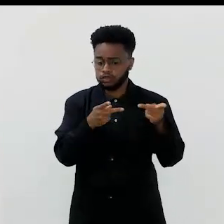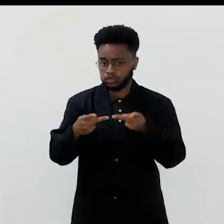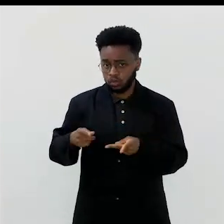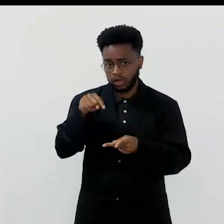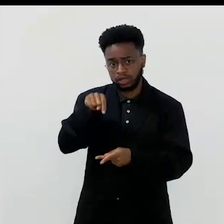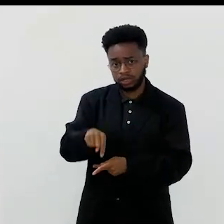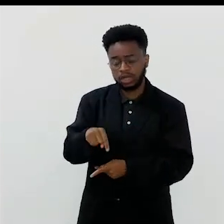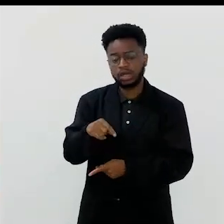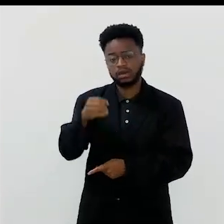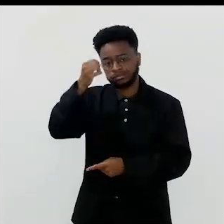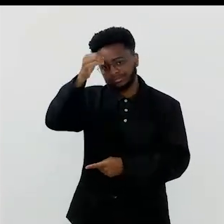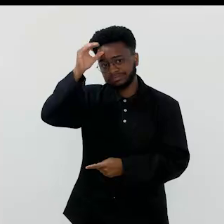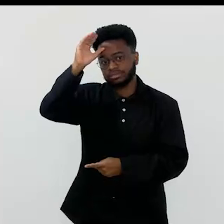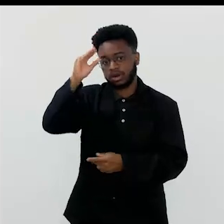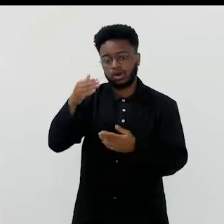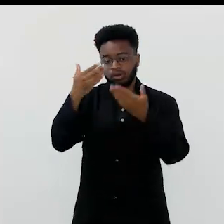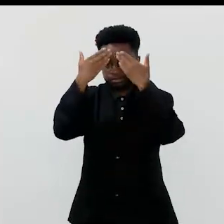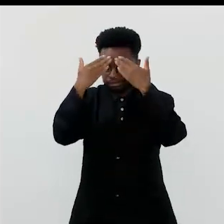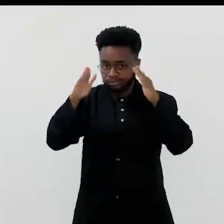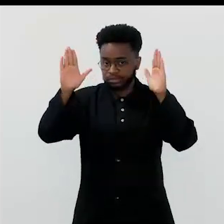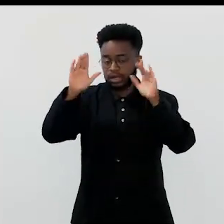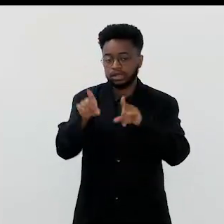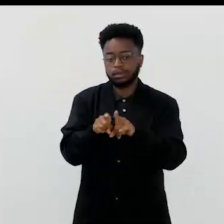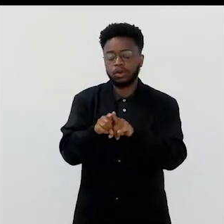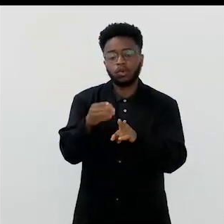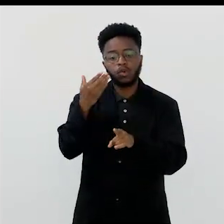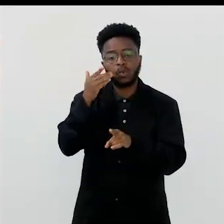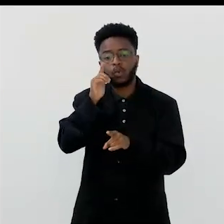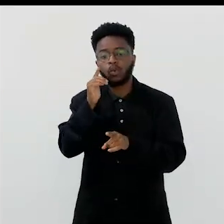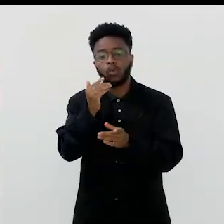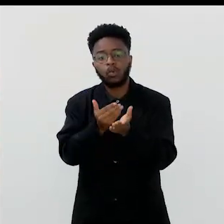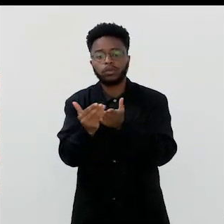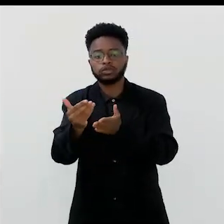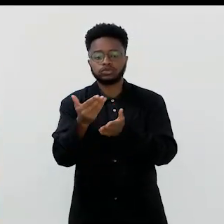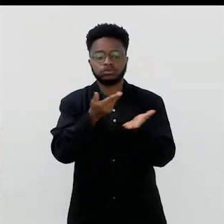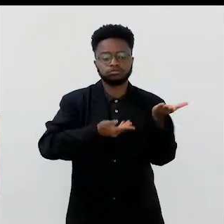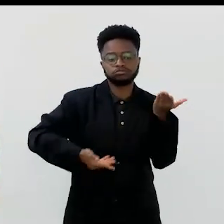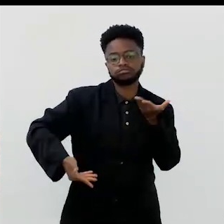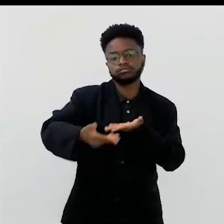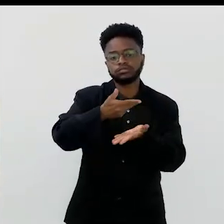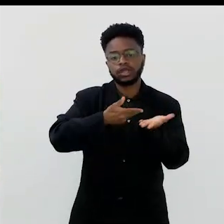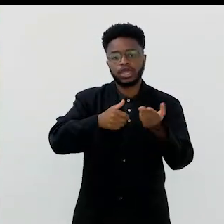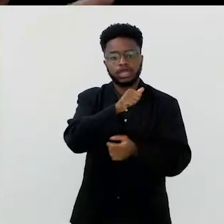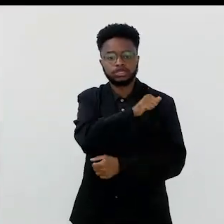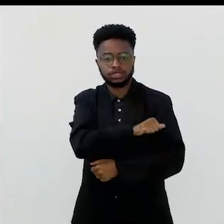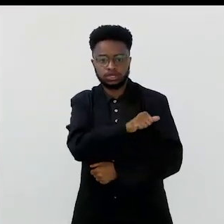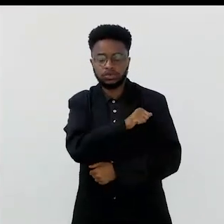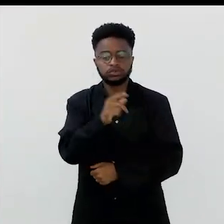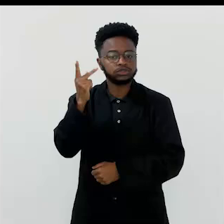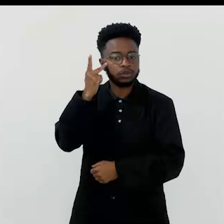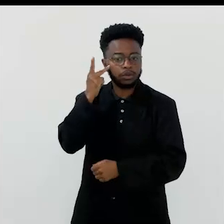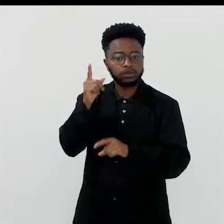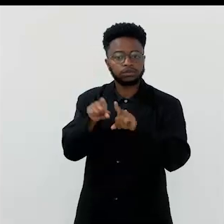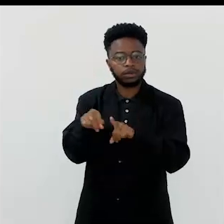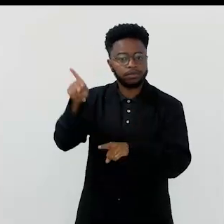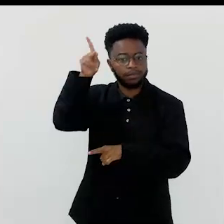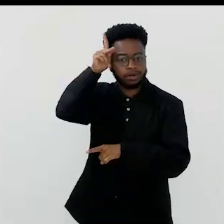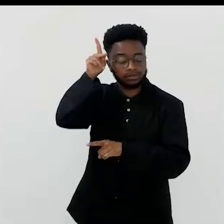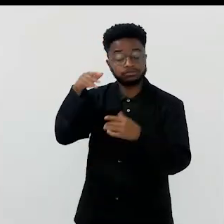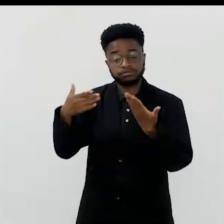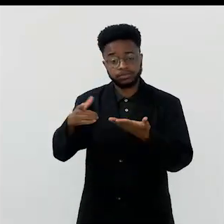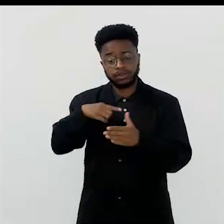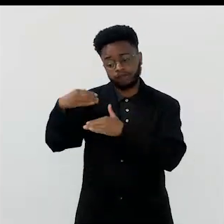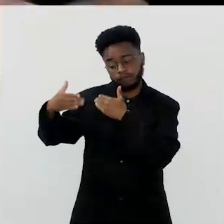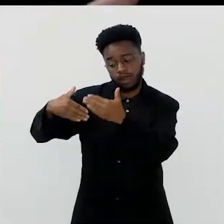né? E eles levaram isso para lá e começou esse intercâmbio, né? De Rio de Janeiro, São Paulo e Parintins, né? Aí evoluiu lá